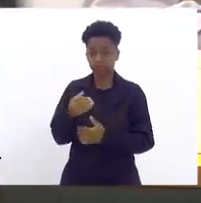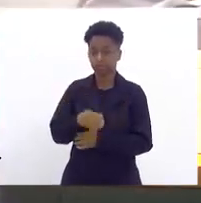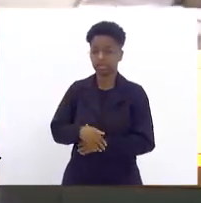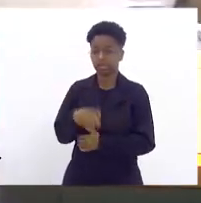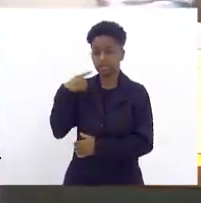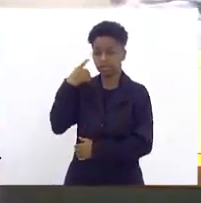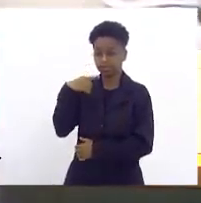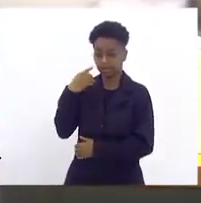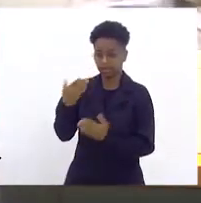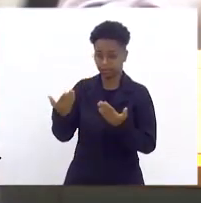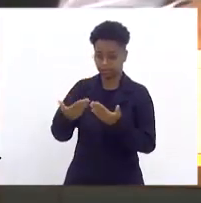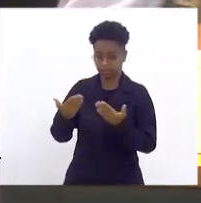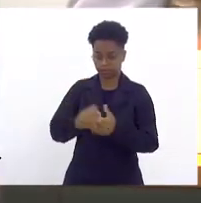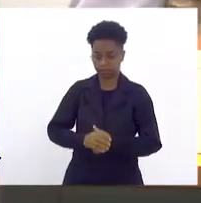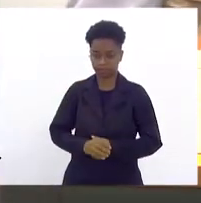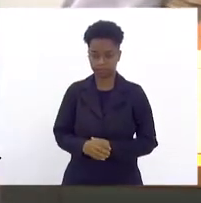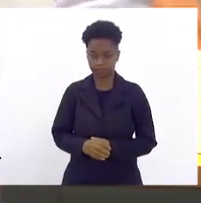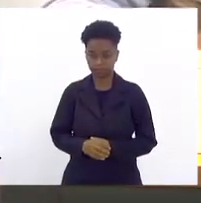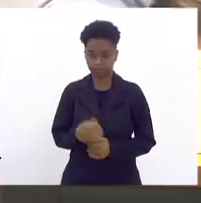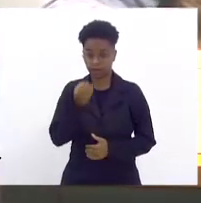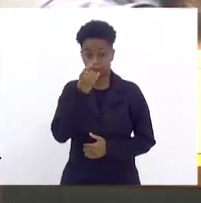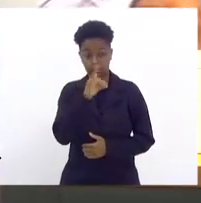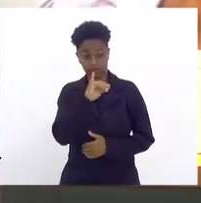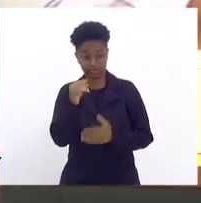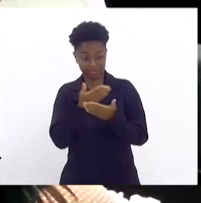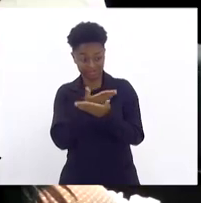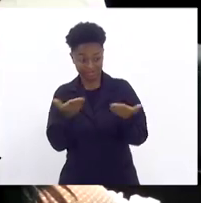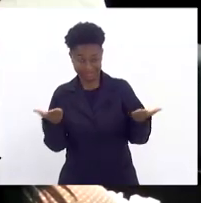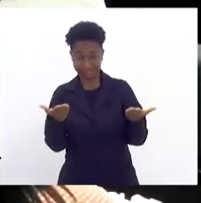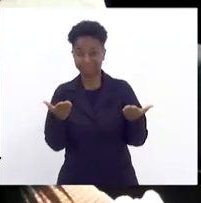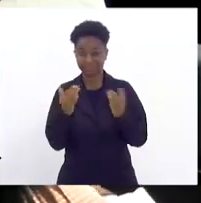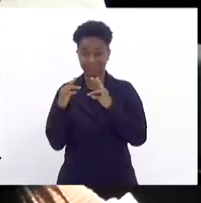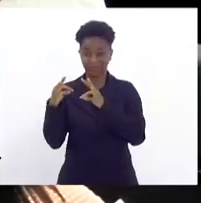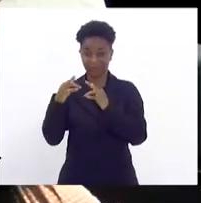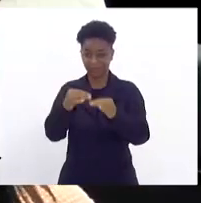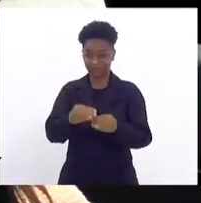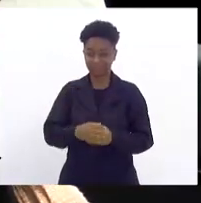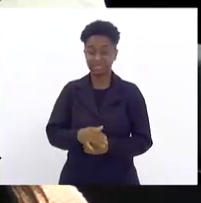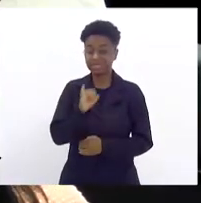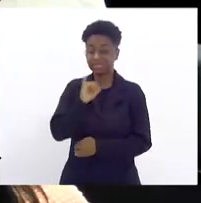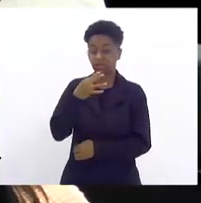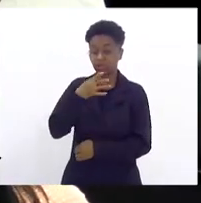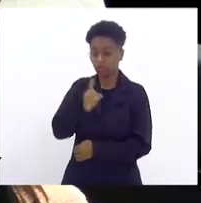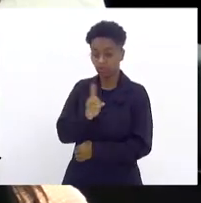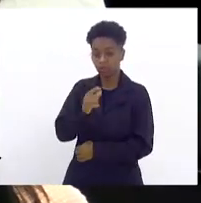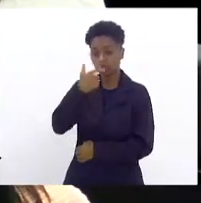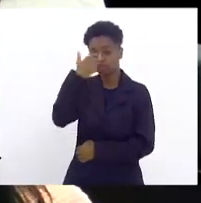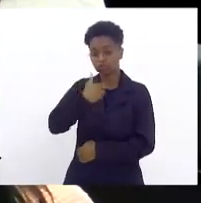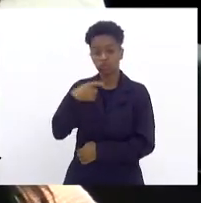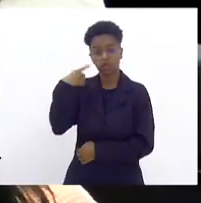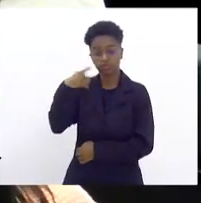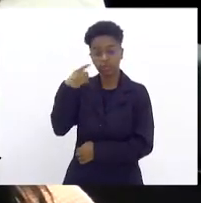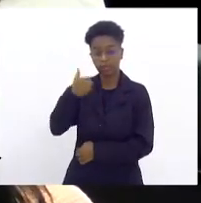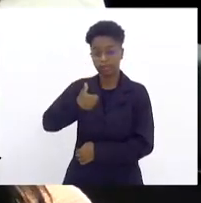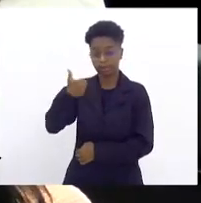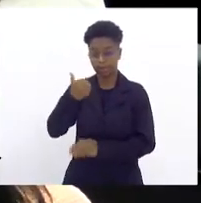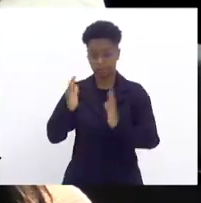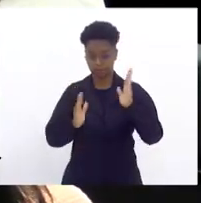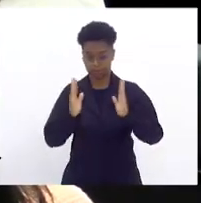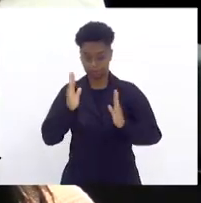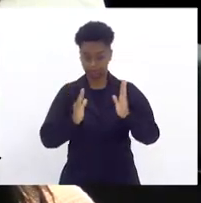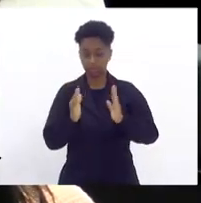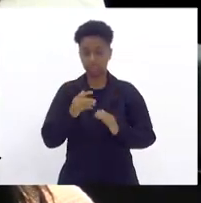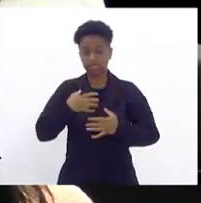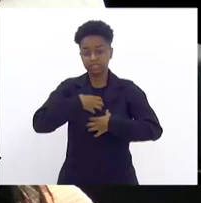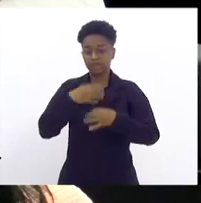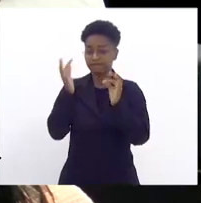favor Bom dia para todos aqui para quem não me conhece eu sou uma deputada de primeiro mandato estou muito feliz